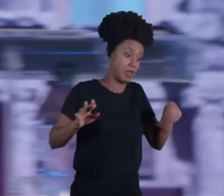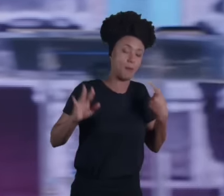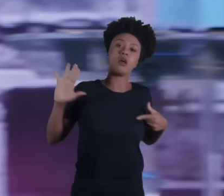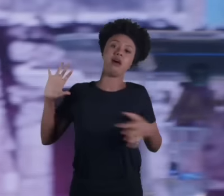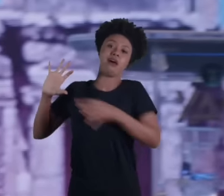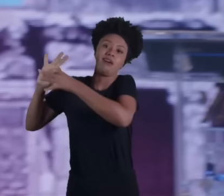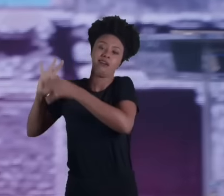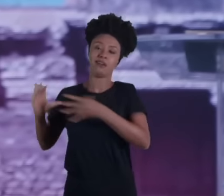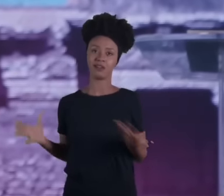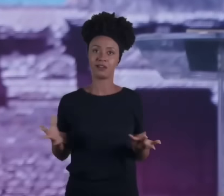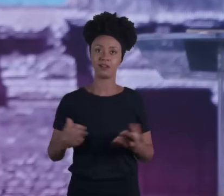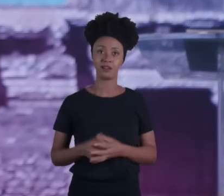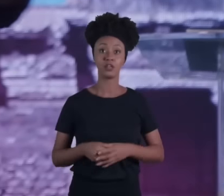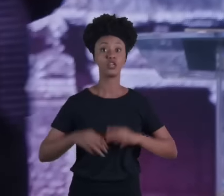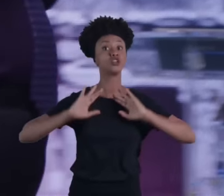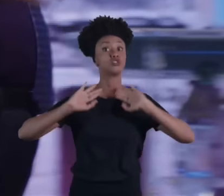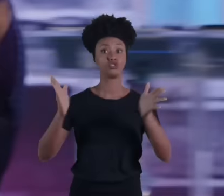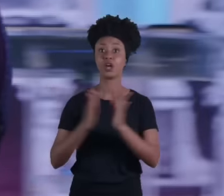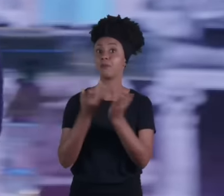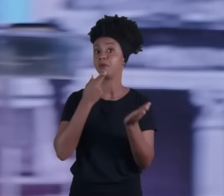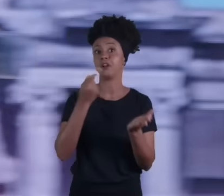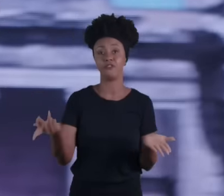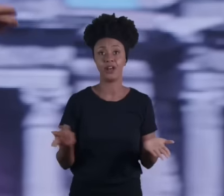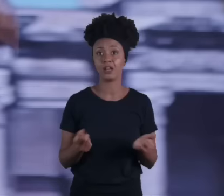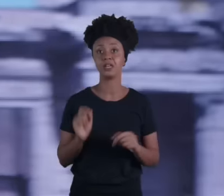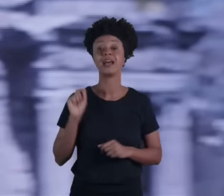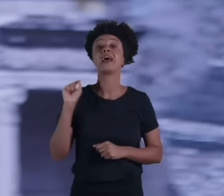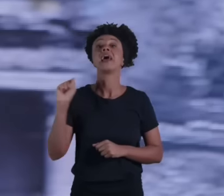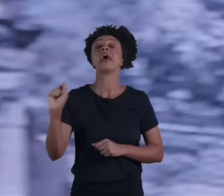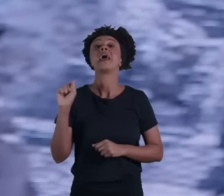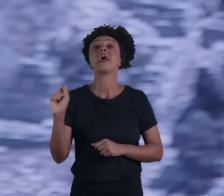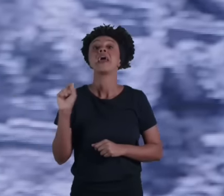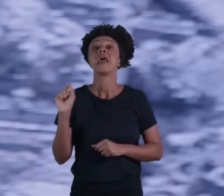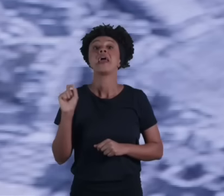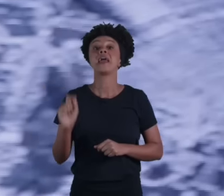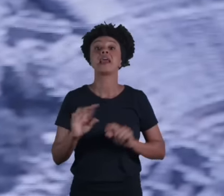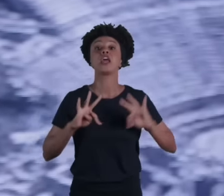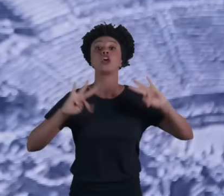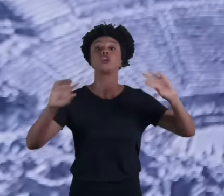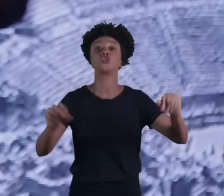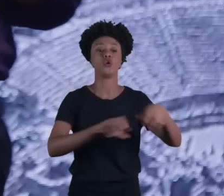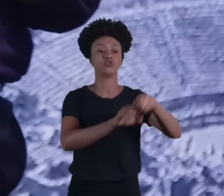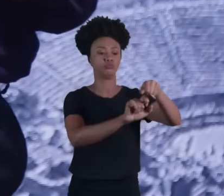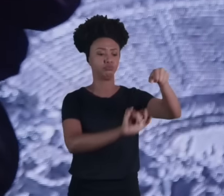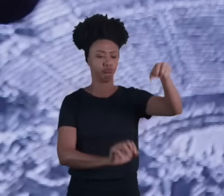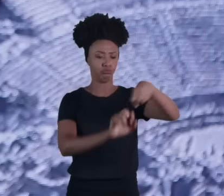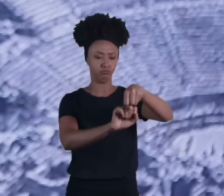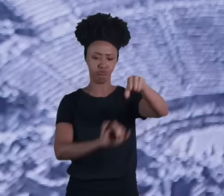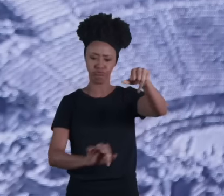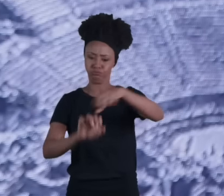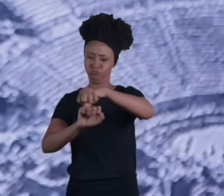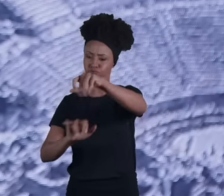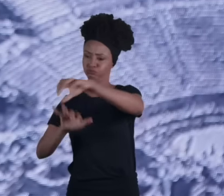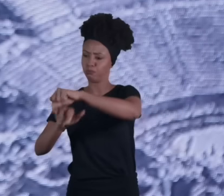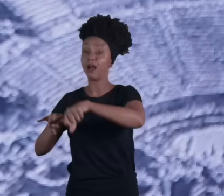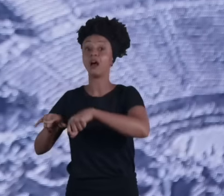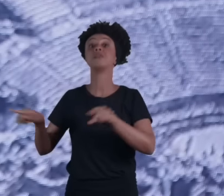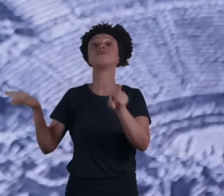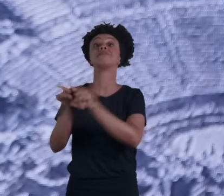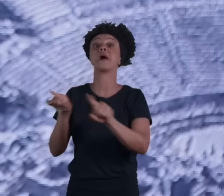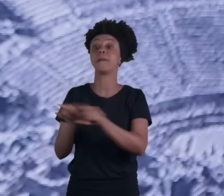que abrir-se-ão os livros e o livro da vida. Se você está em Cristo,